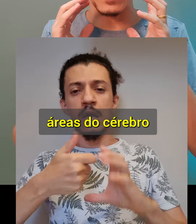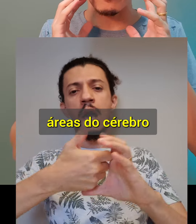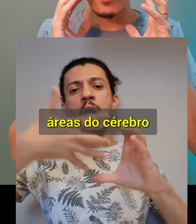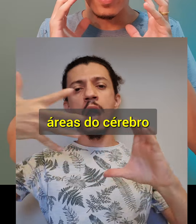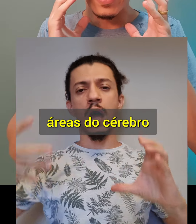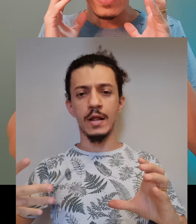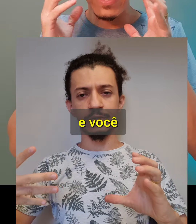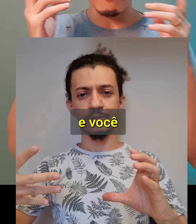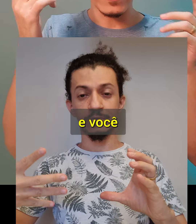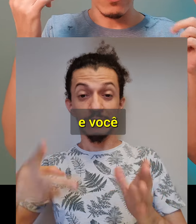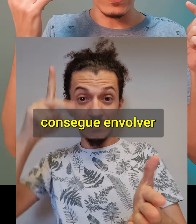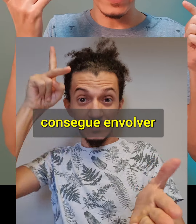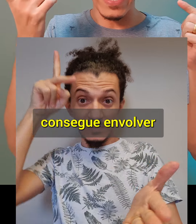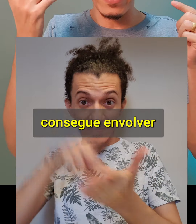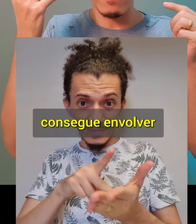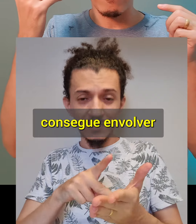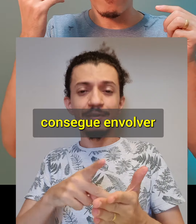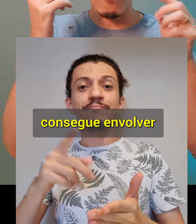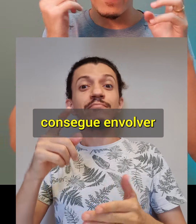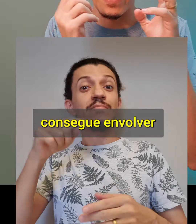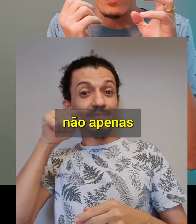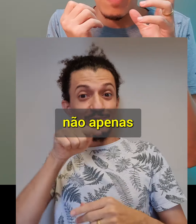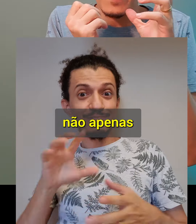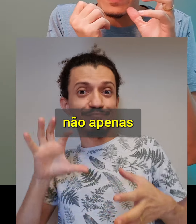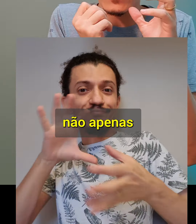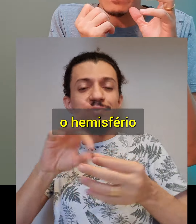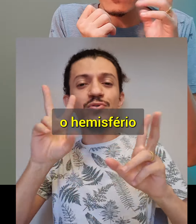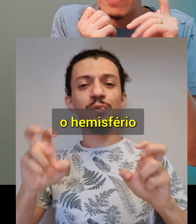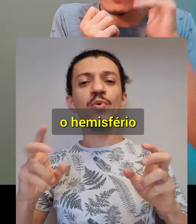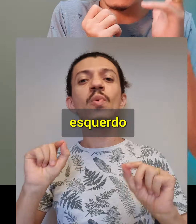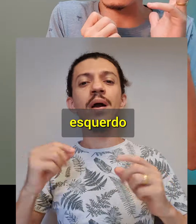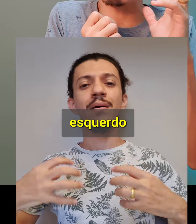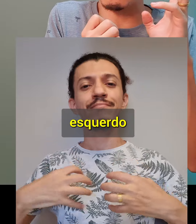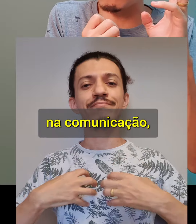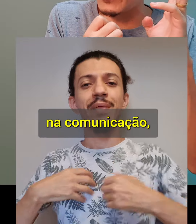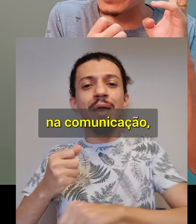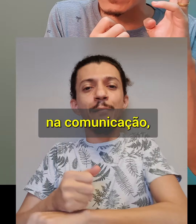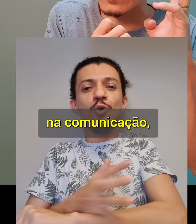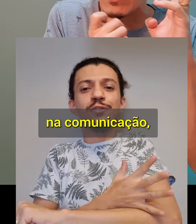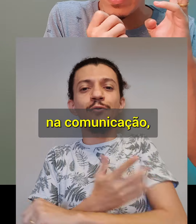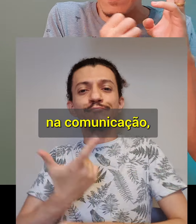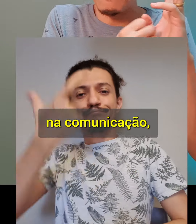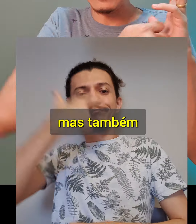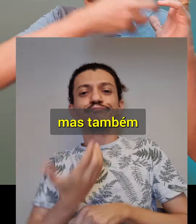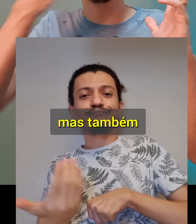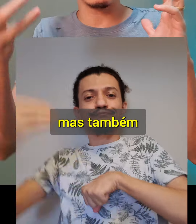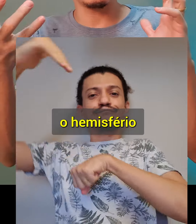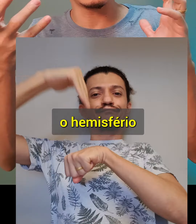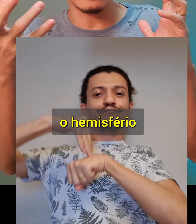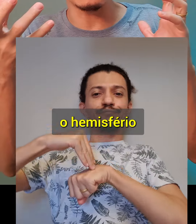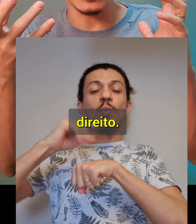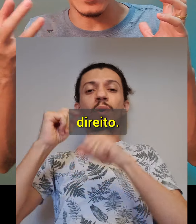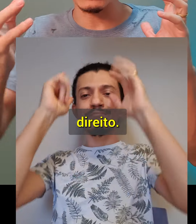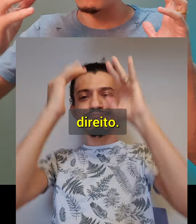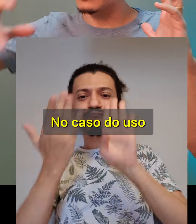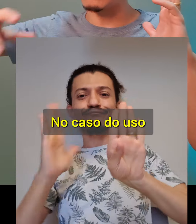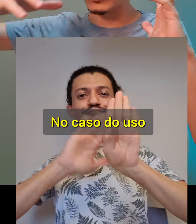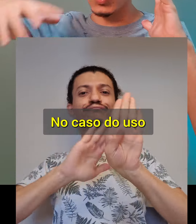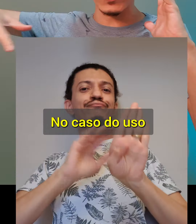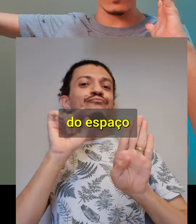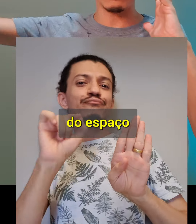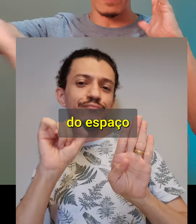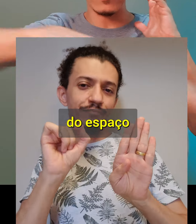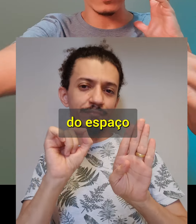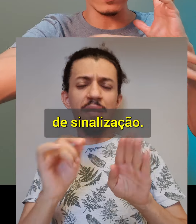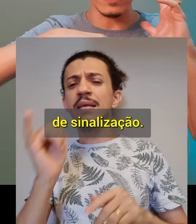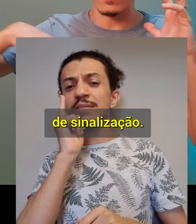áreas do cérebro e você consegue envolver não apenas o hemisfério esquerdo na comunicação, mas também o hemisfério direito, por